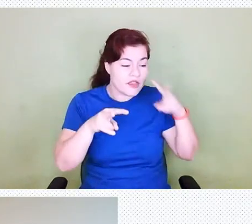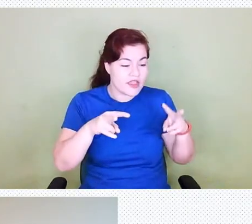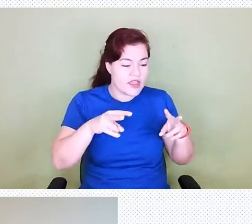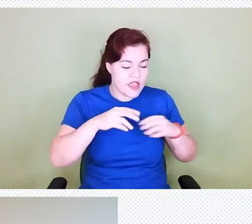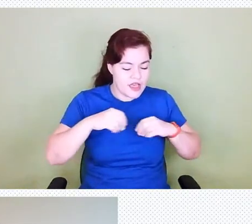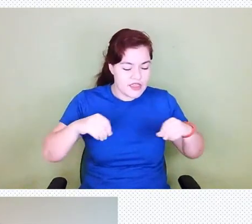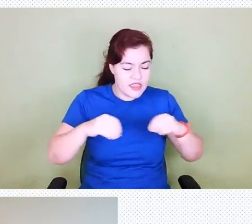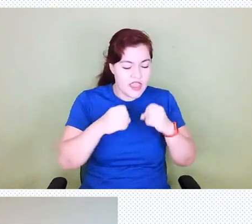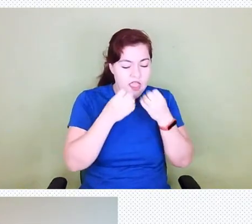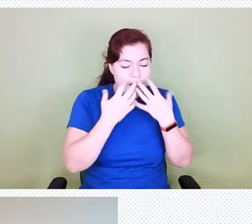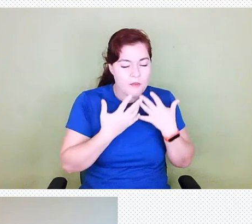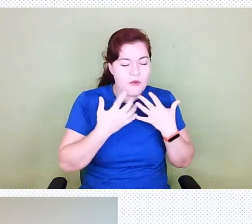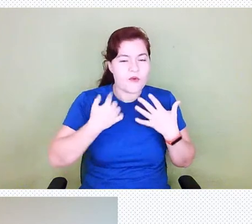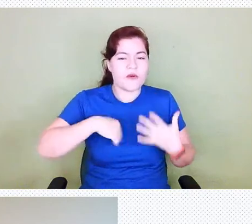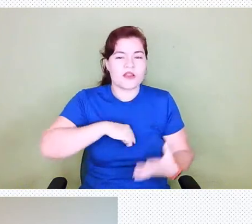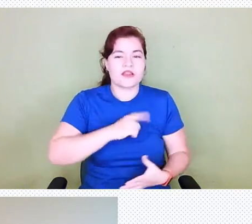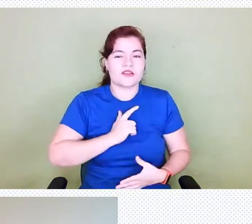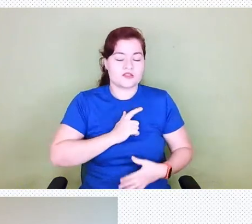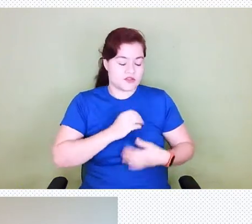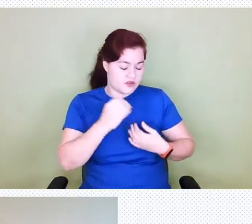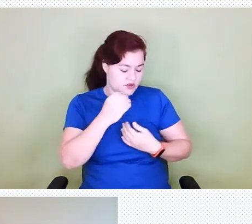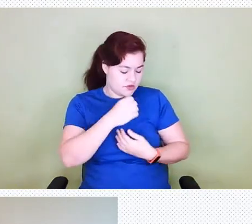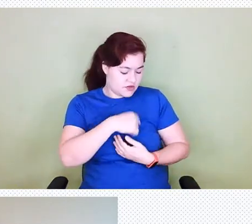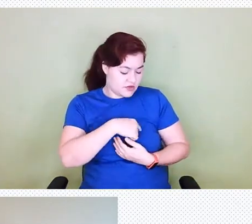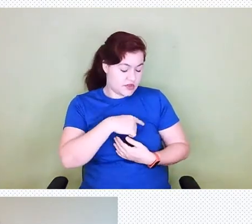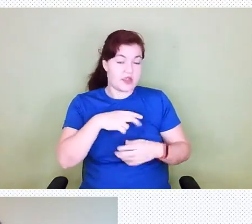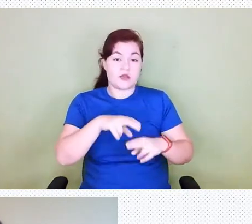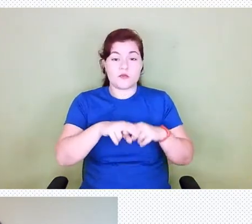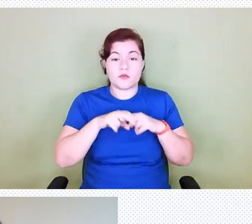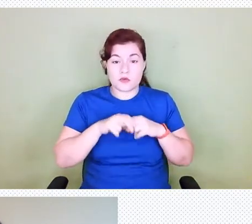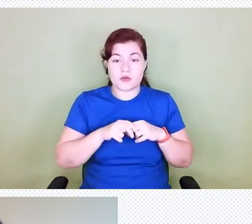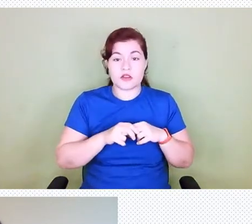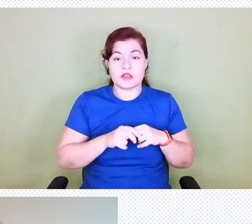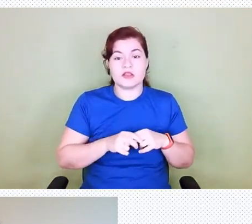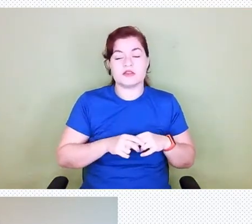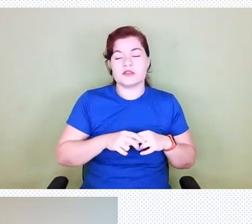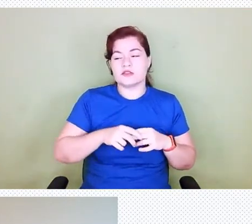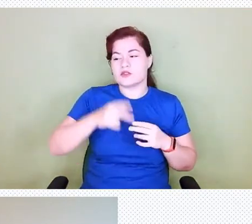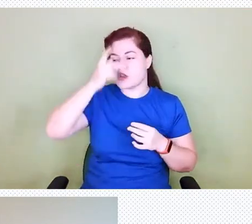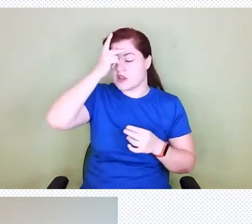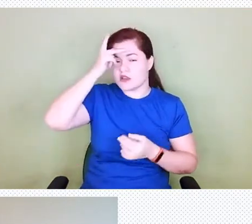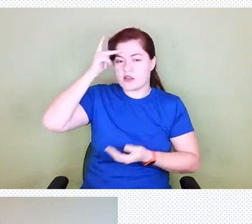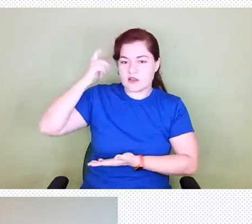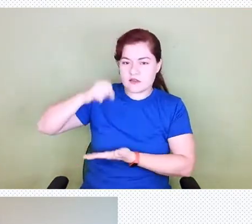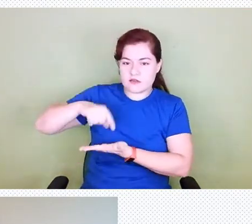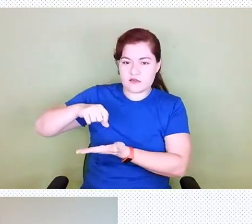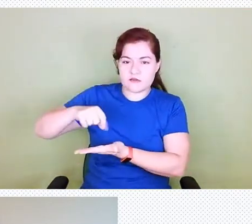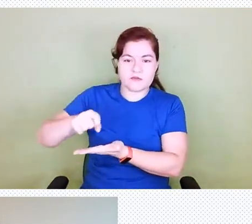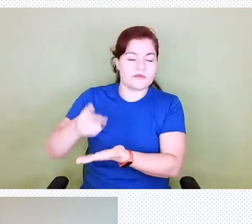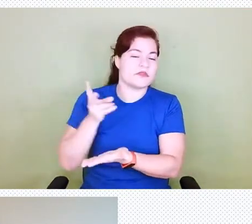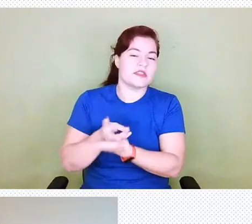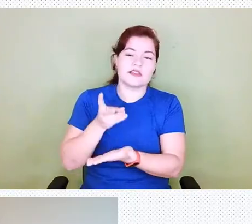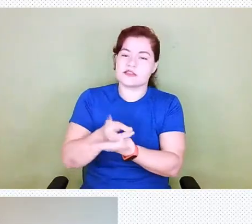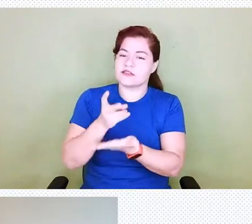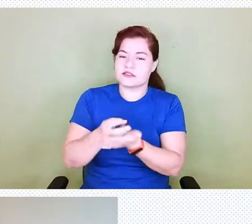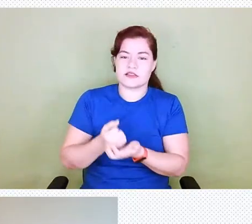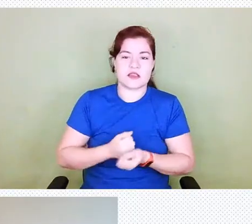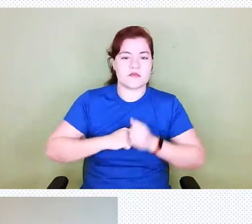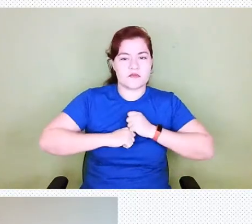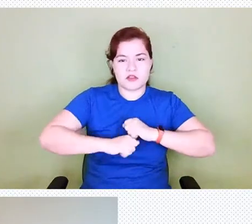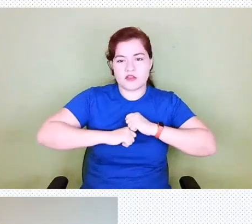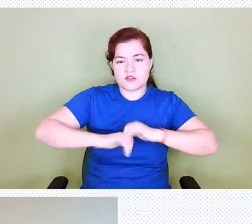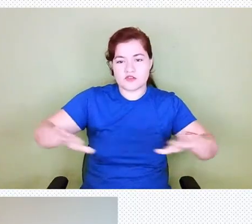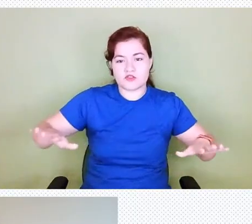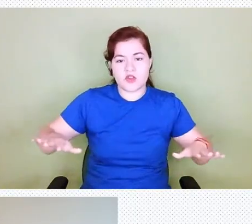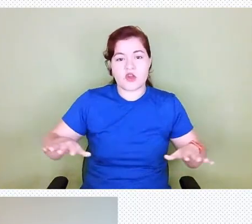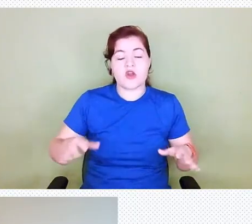Por isso que o semeador, que é ele, né, o divino semeador, ele sempre semeia sempre joga a semente